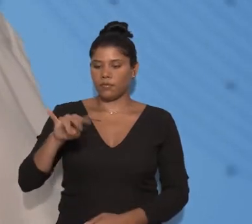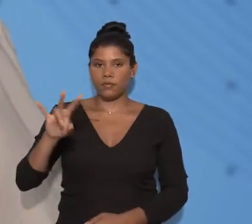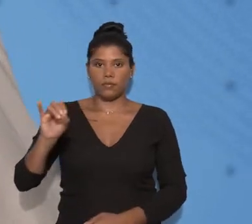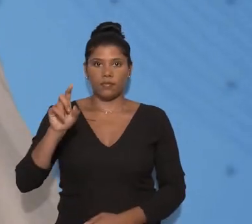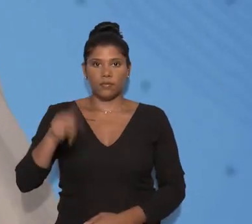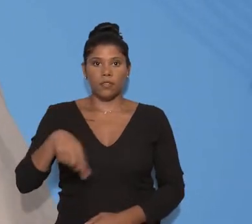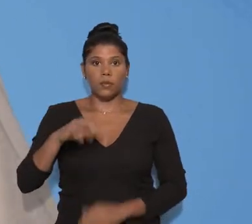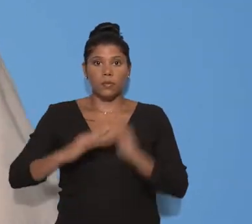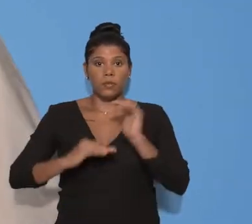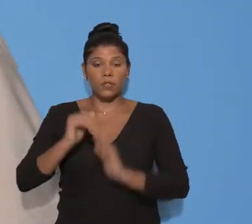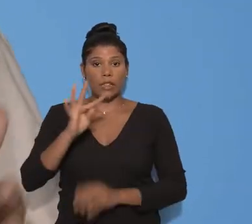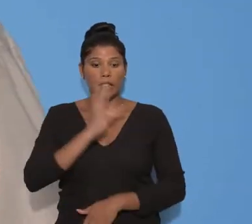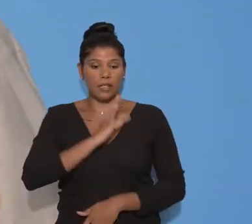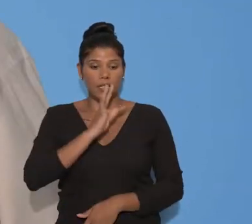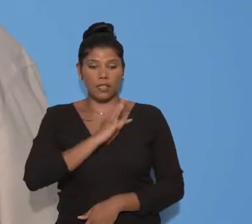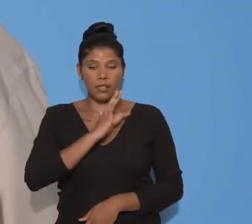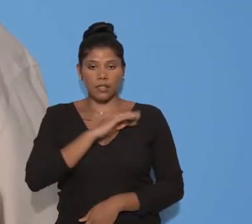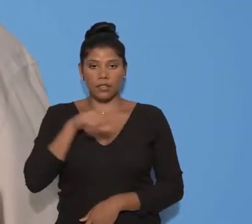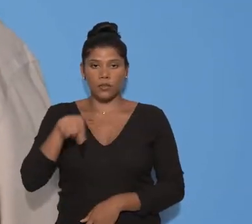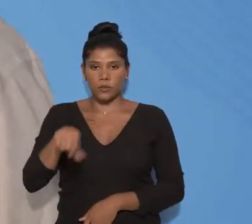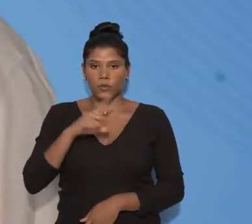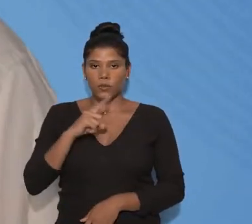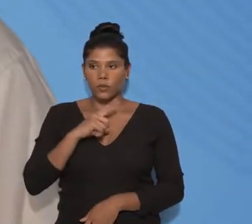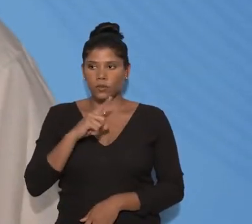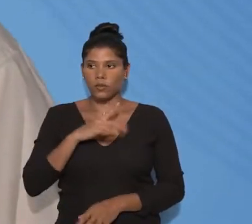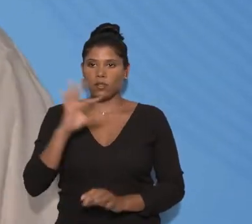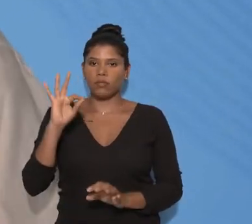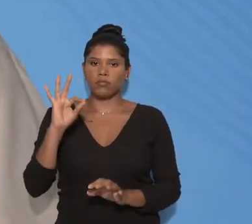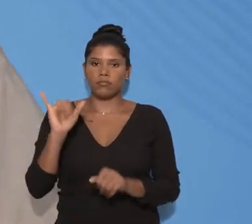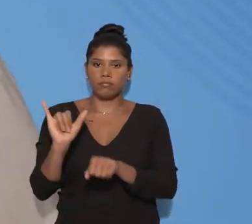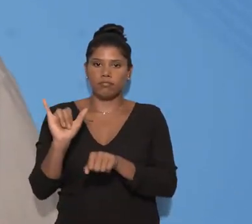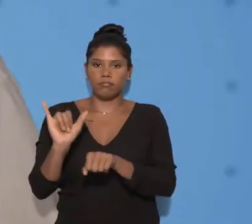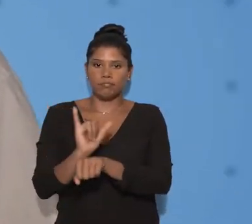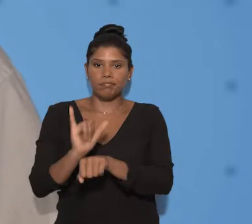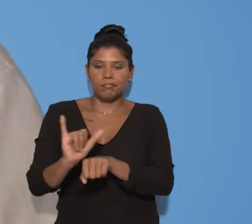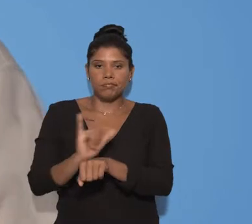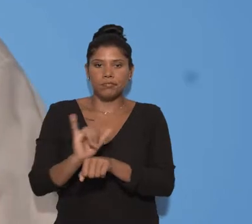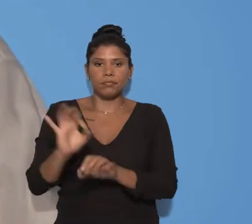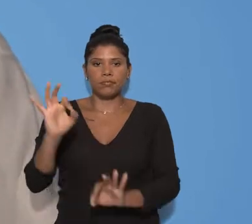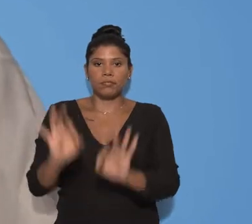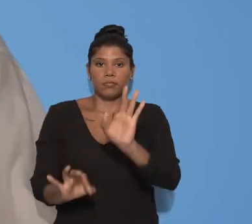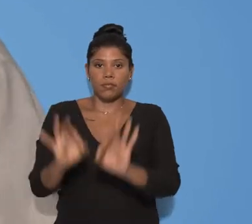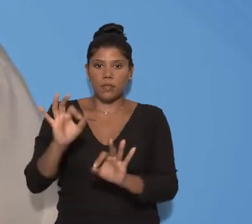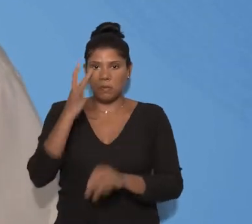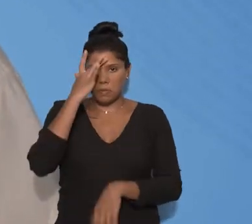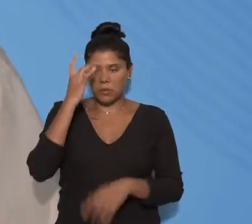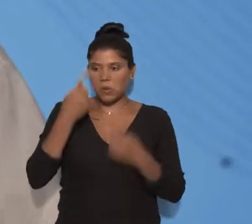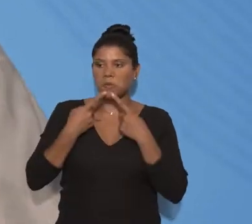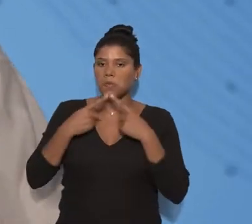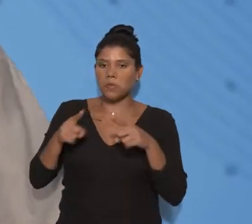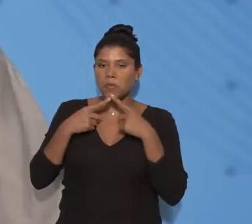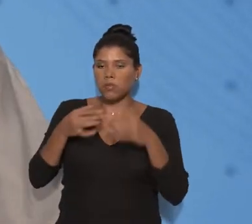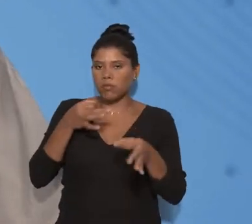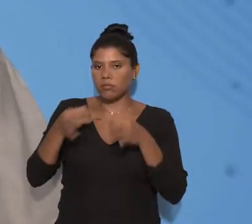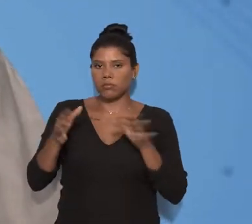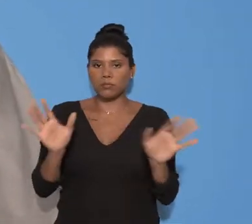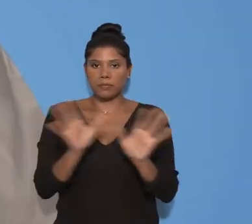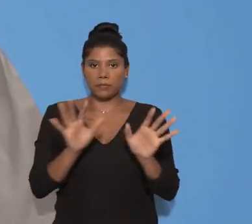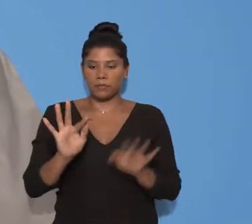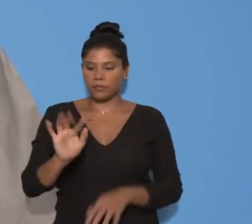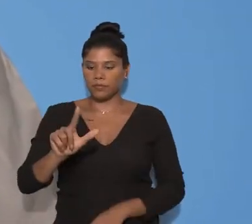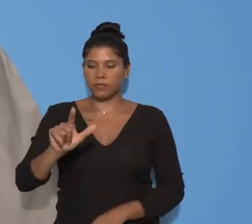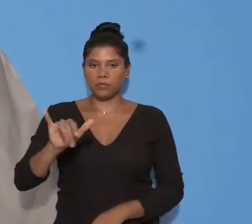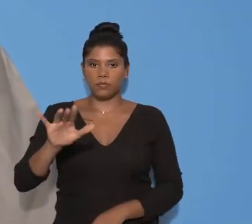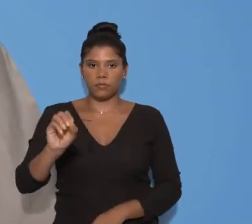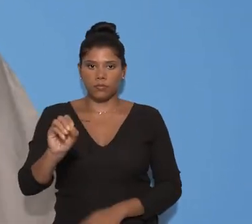era o técnico com absoluto poder, com autoridade incontrastável, ninguém ousava criticá-lo, e o Flávio Costa foi